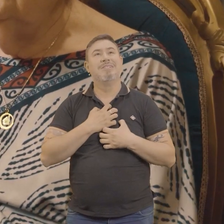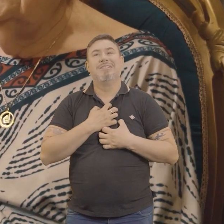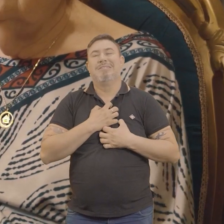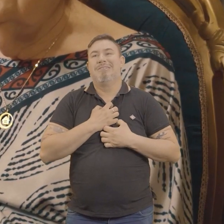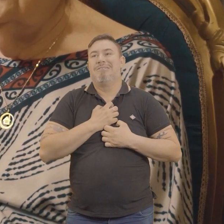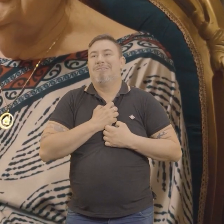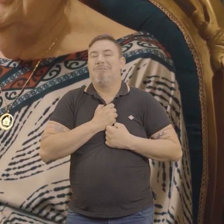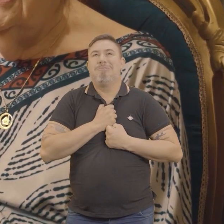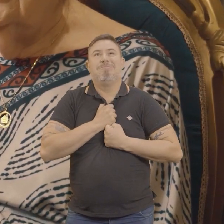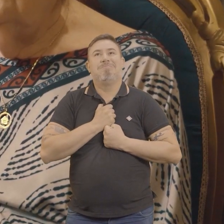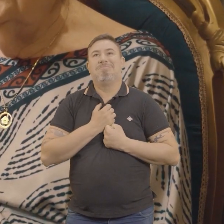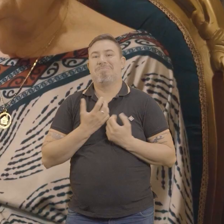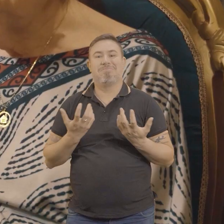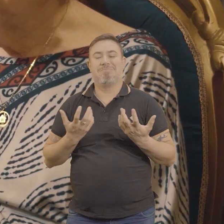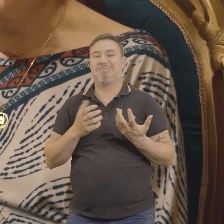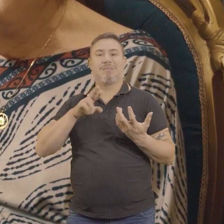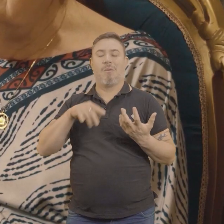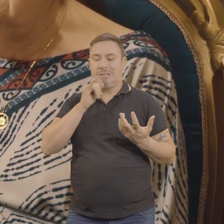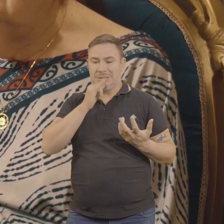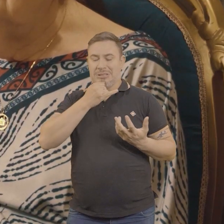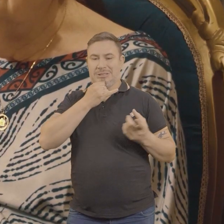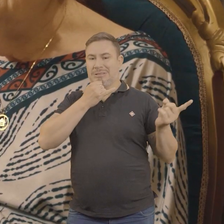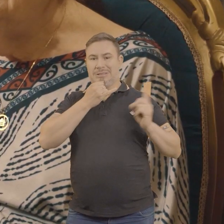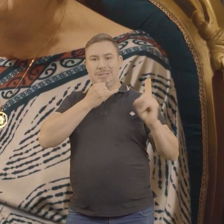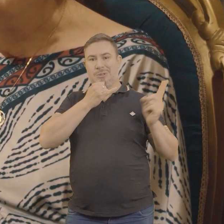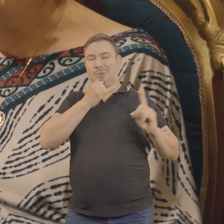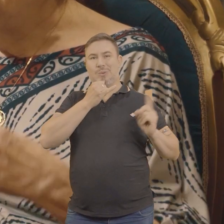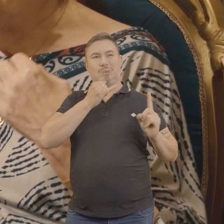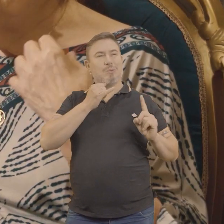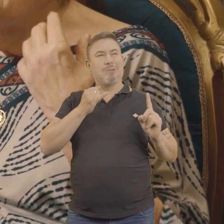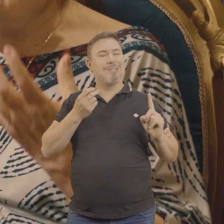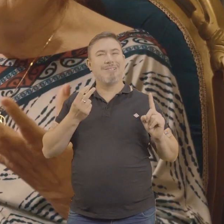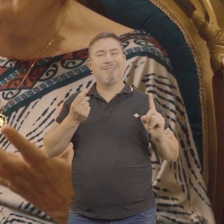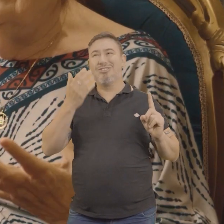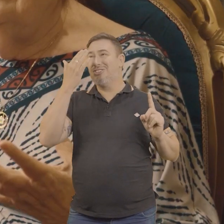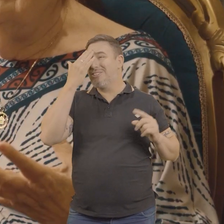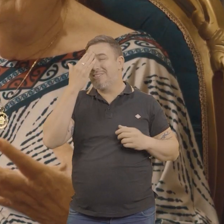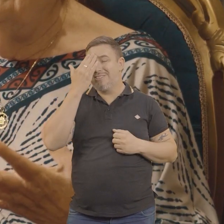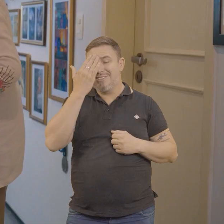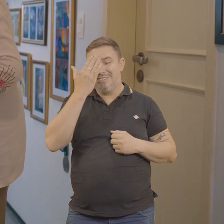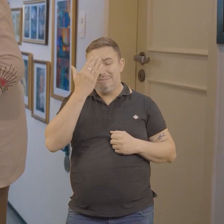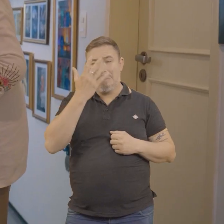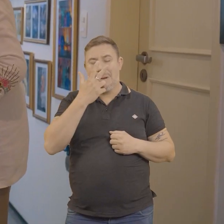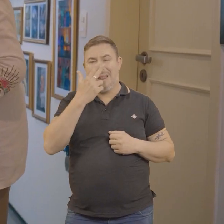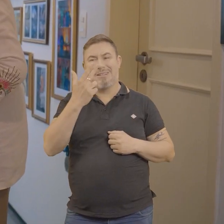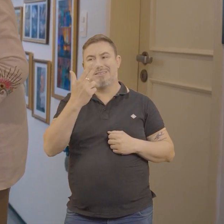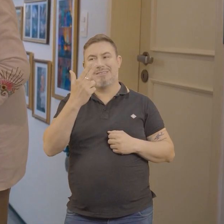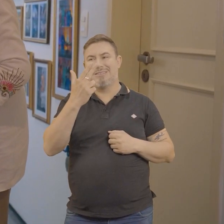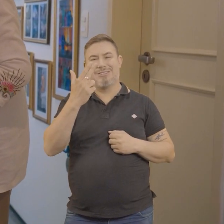numa onda assim de... Não foi de tristeza, não. Foi de gratidão.